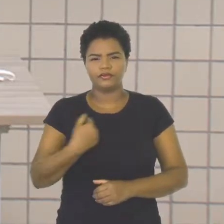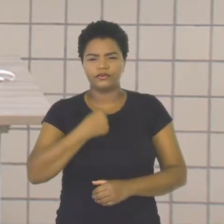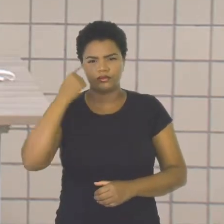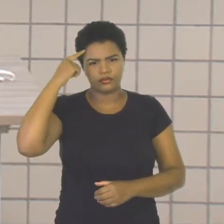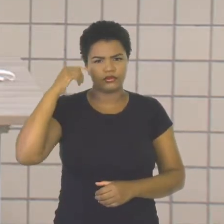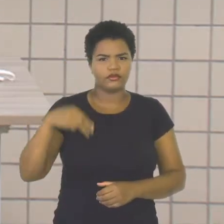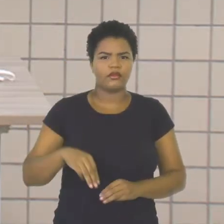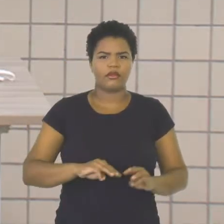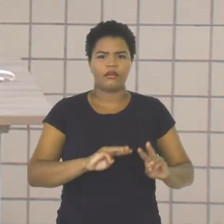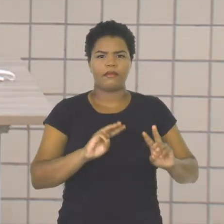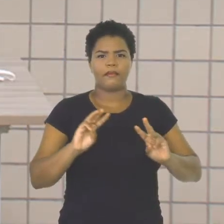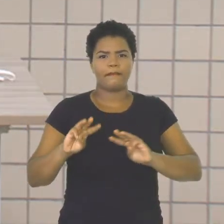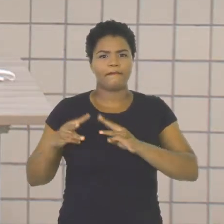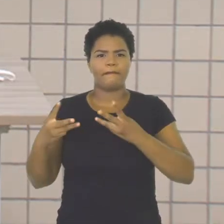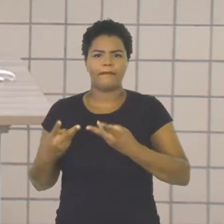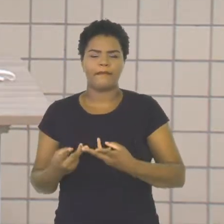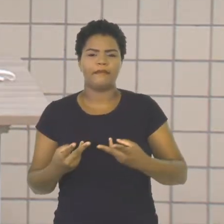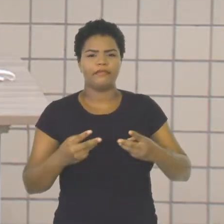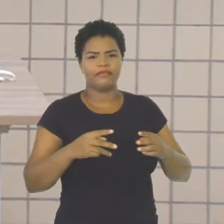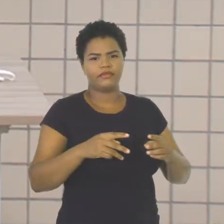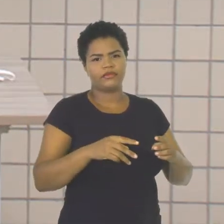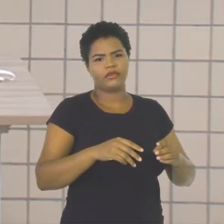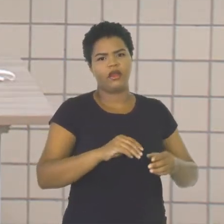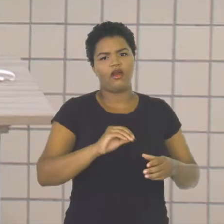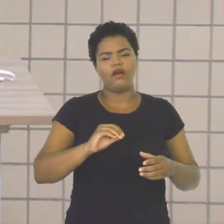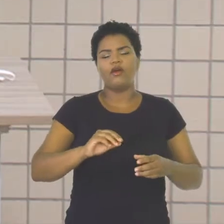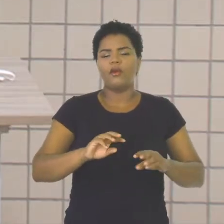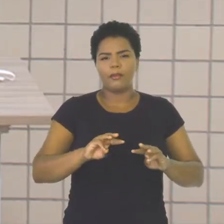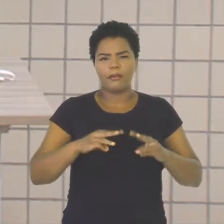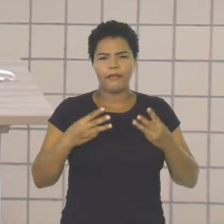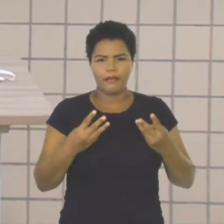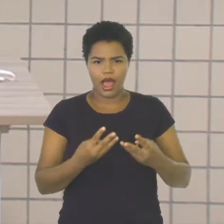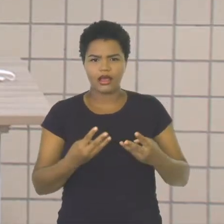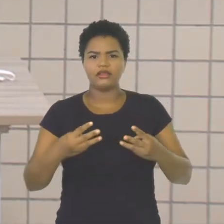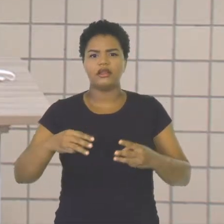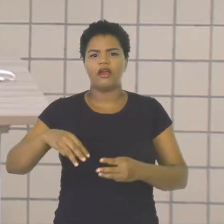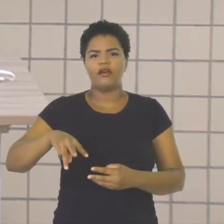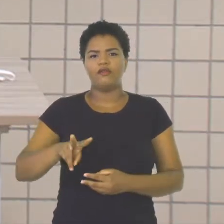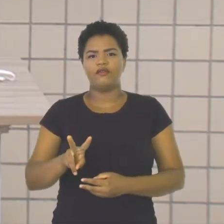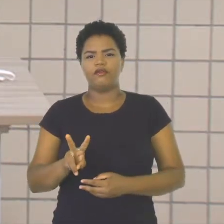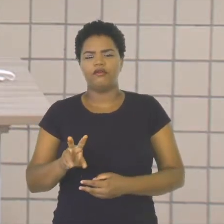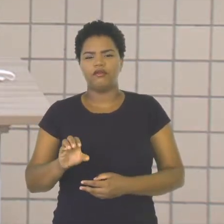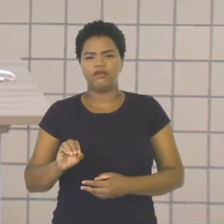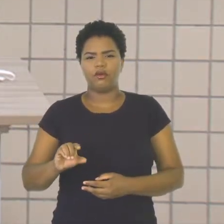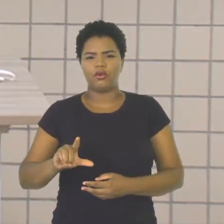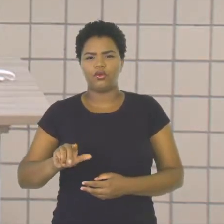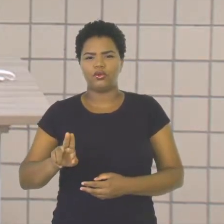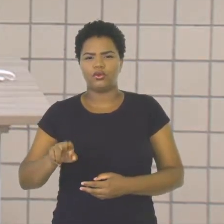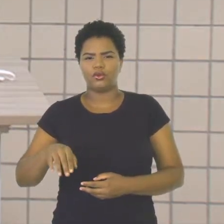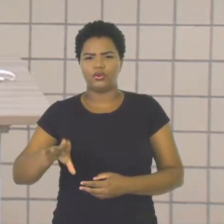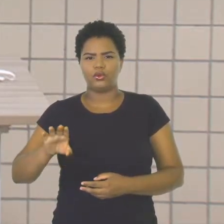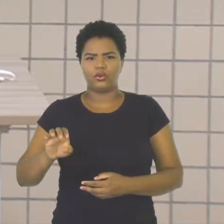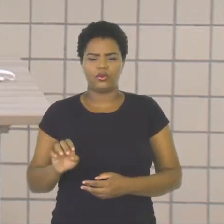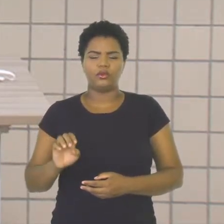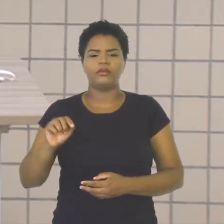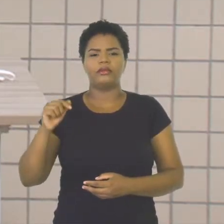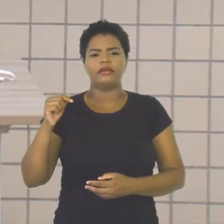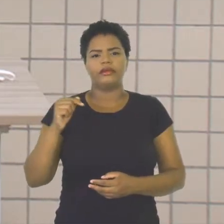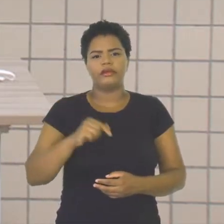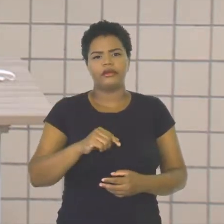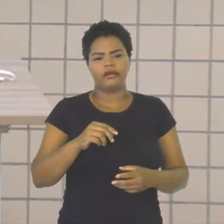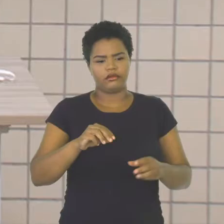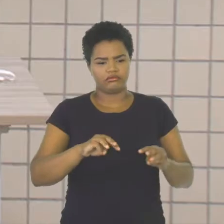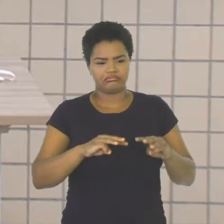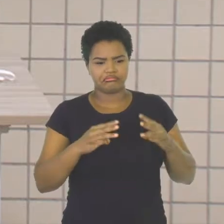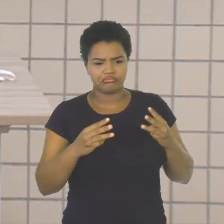massa e volume, a gente tem que lembrar do copo e da água que ocupa o volume do líquido, qualquer